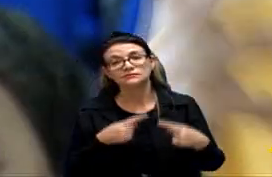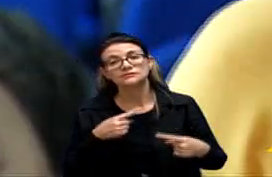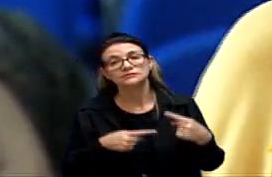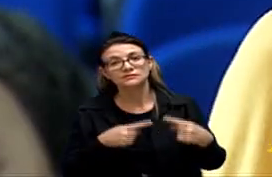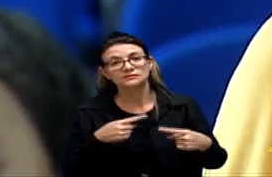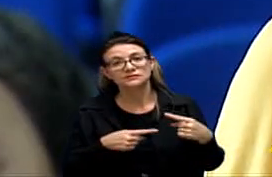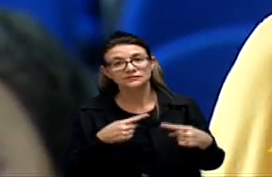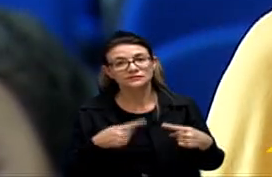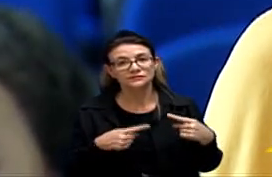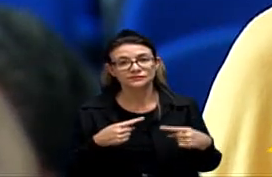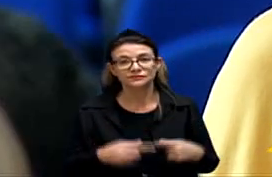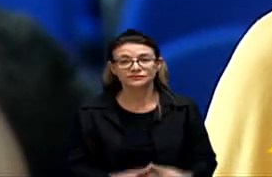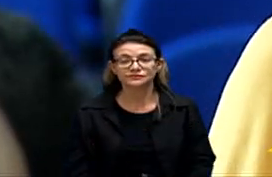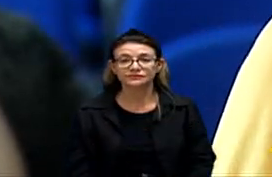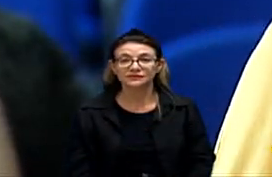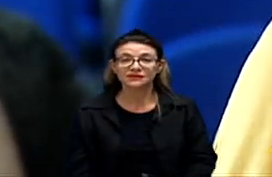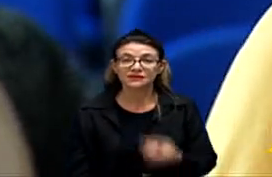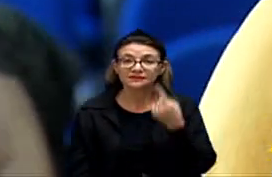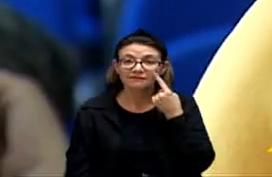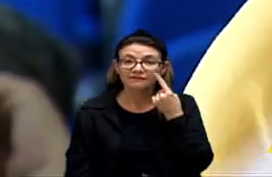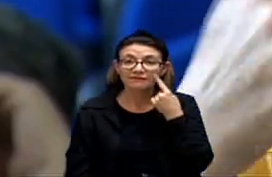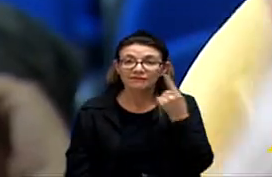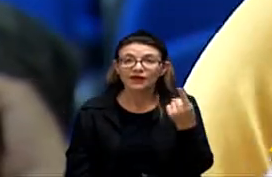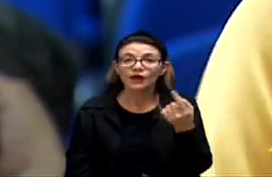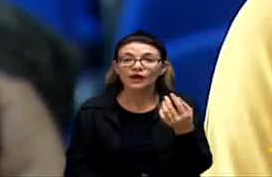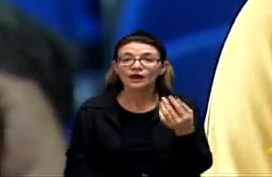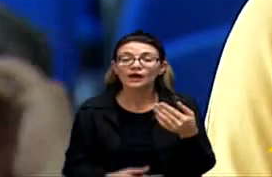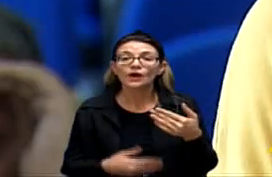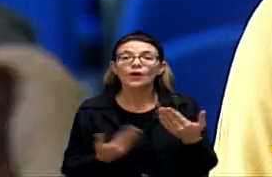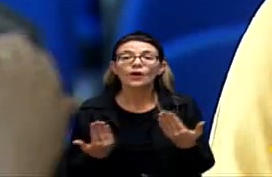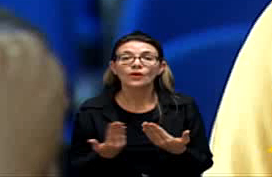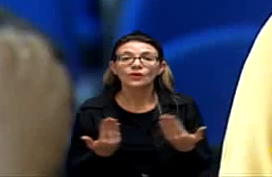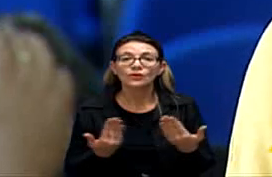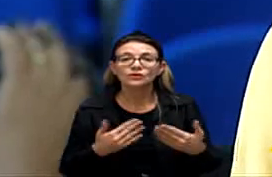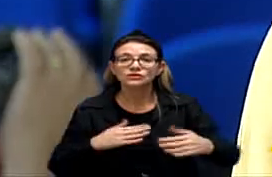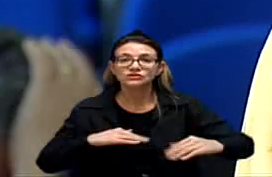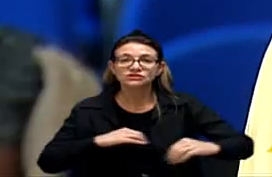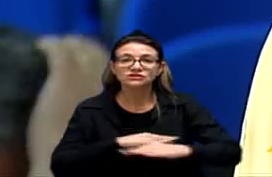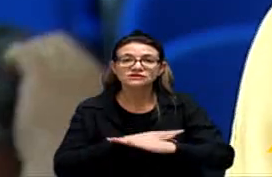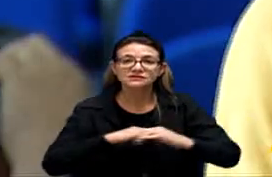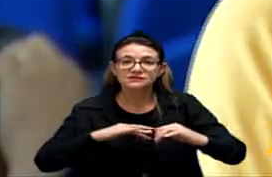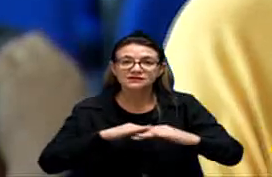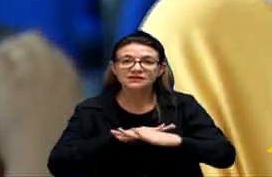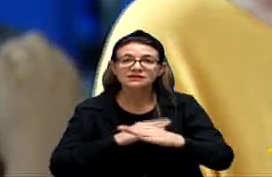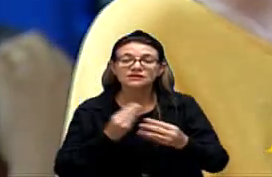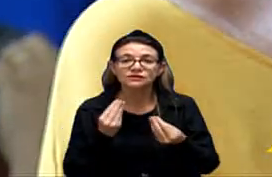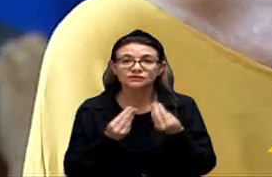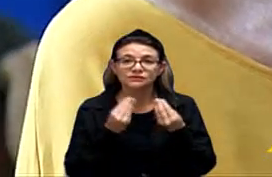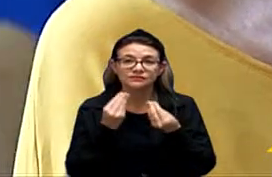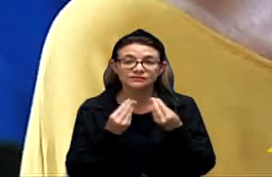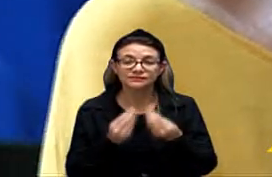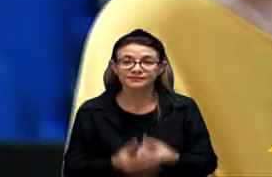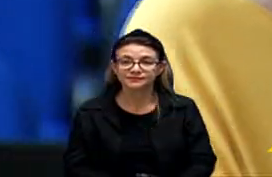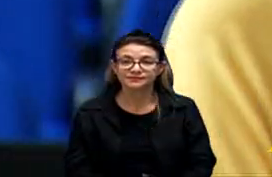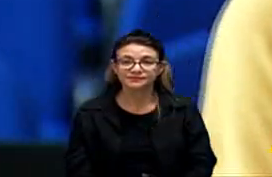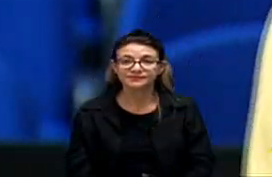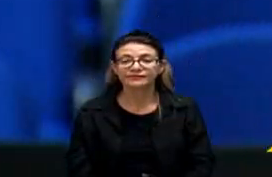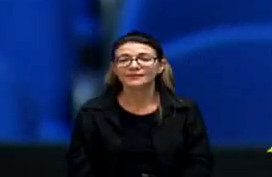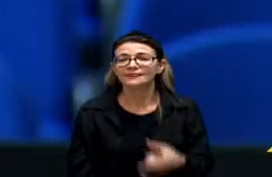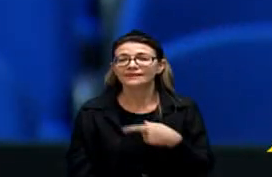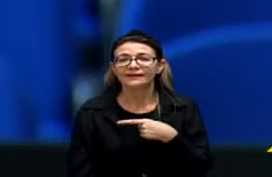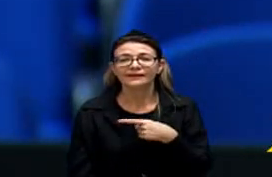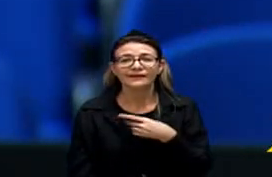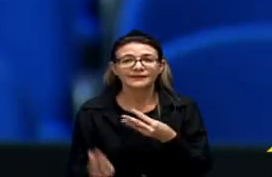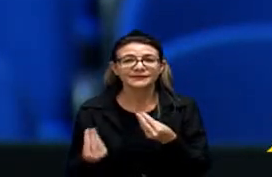como que tá hoje o trânsito né como que está porque hoje exige todo o mercado né comercial